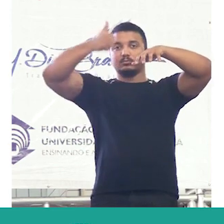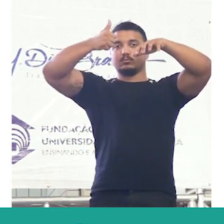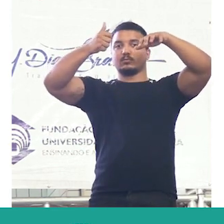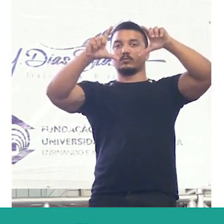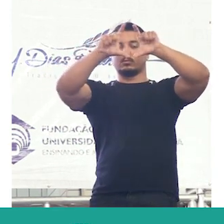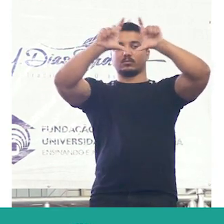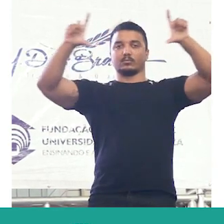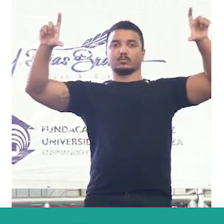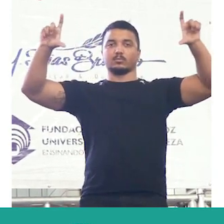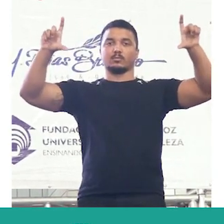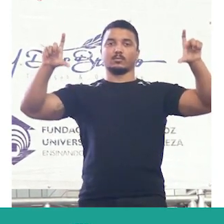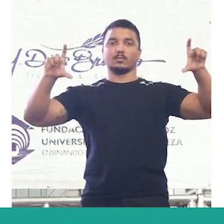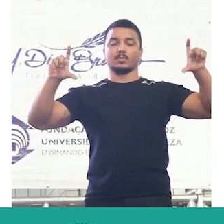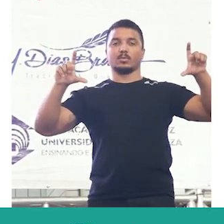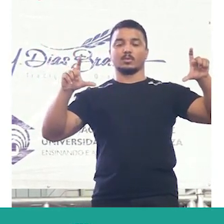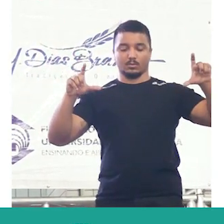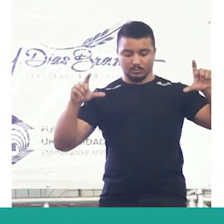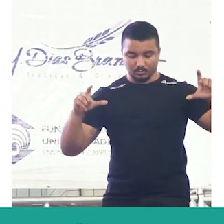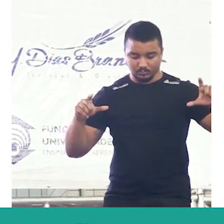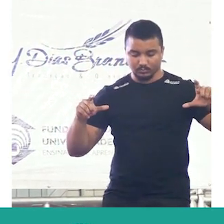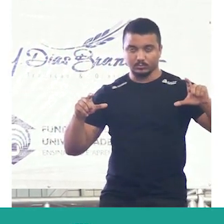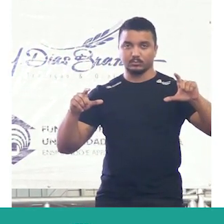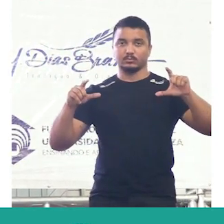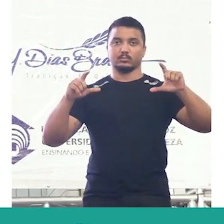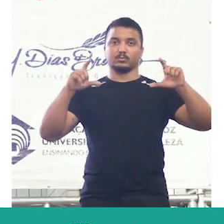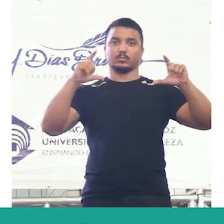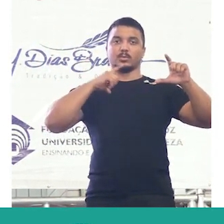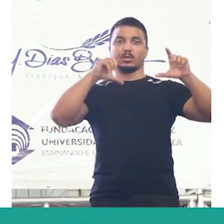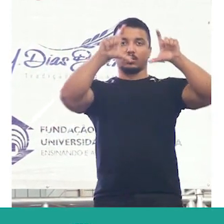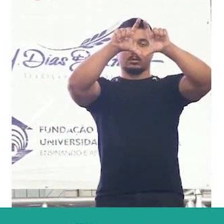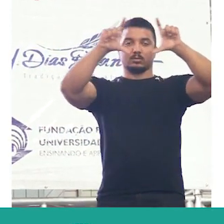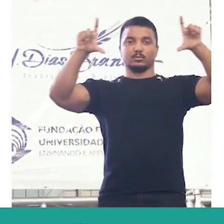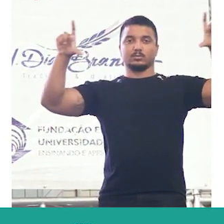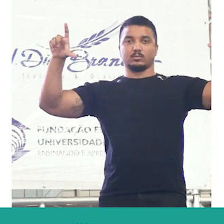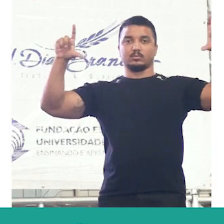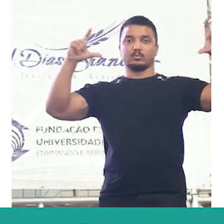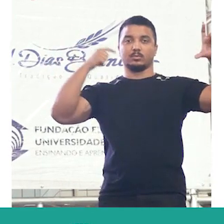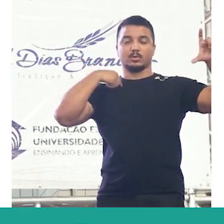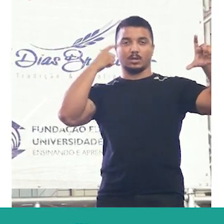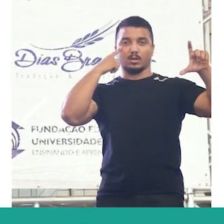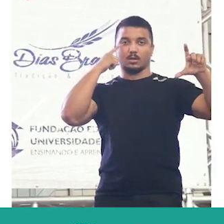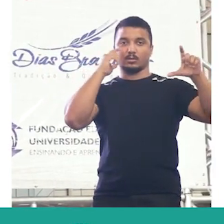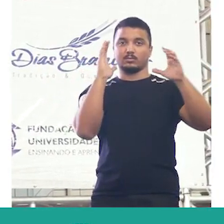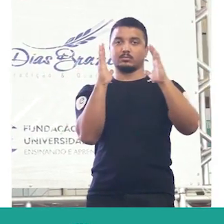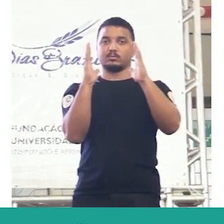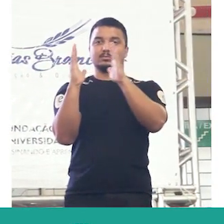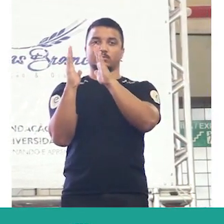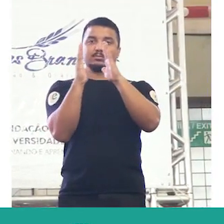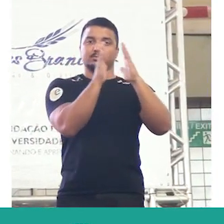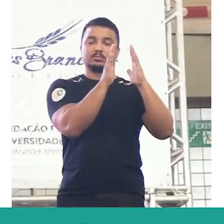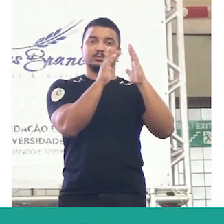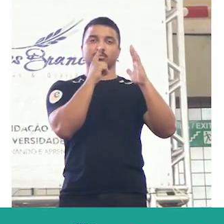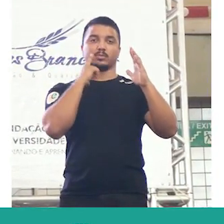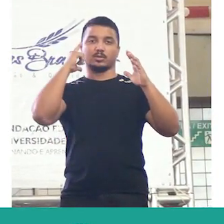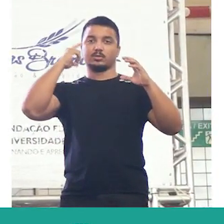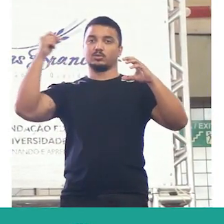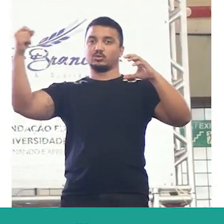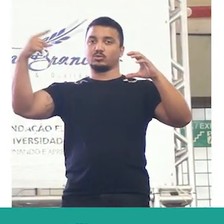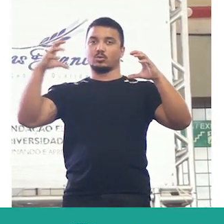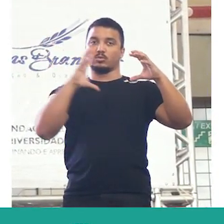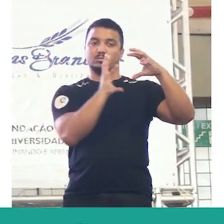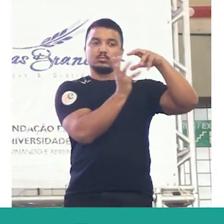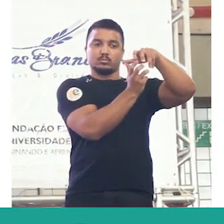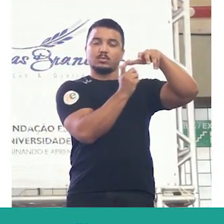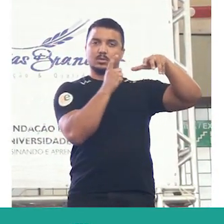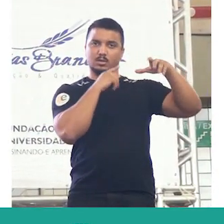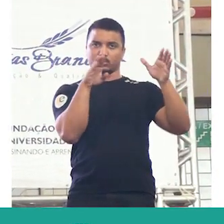desenho, todo mundo olhando, primeiro desenho que está em cima, Essa sombra que o Sol faz na